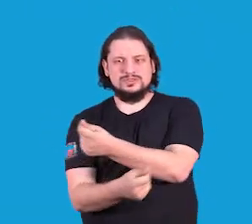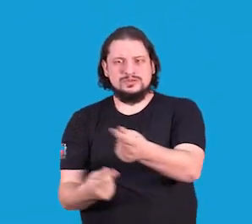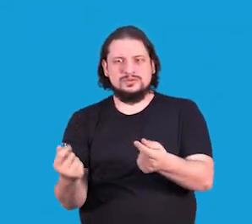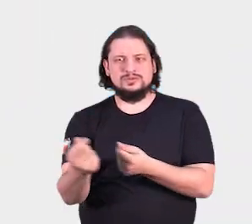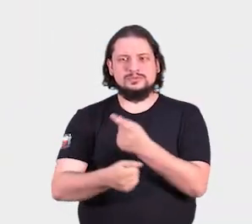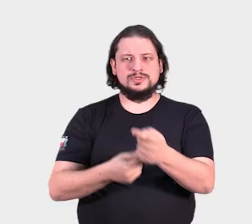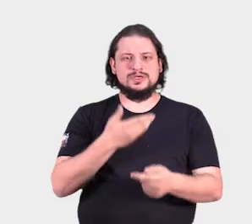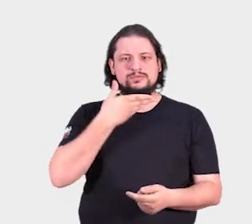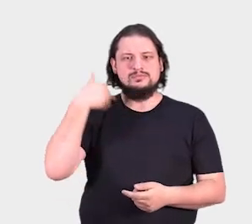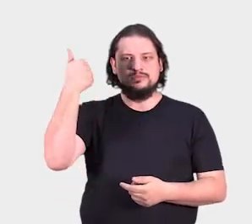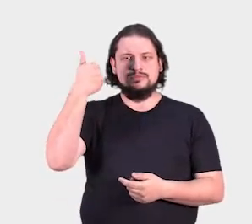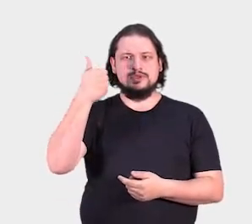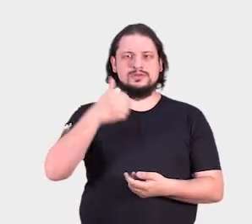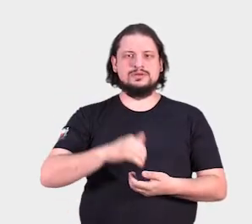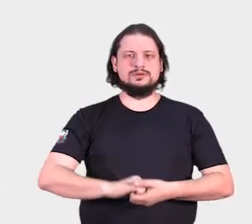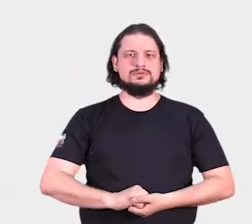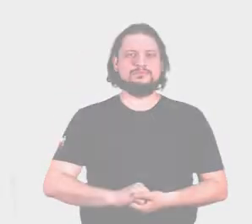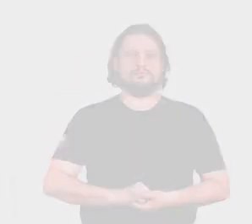negócios